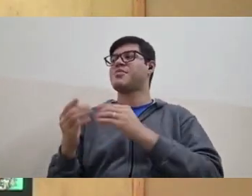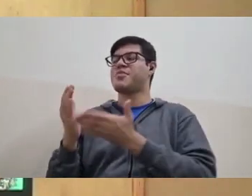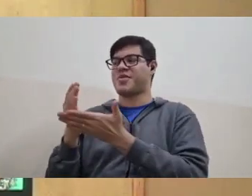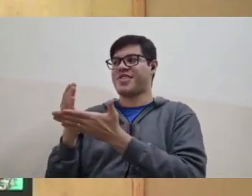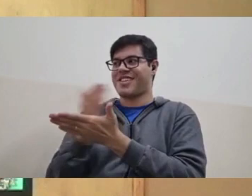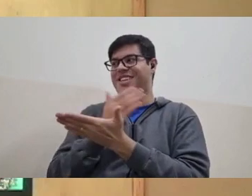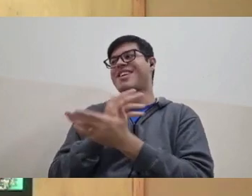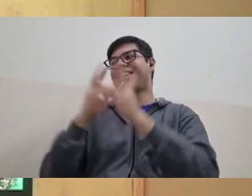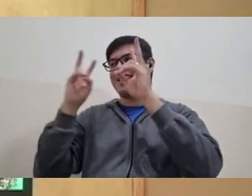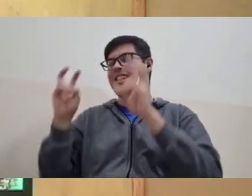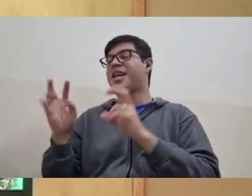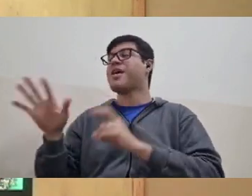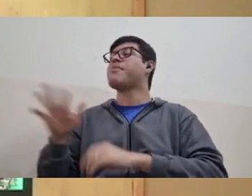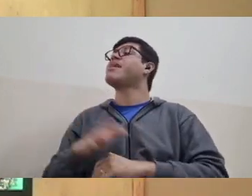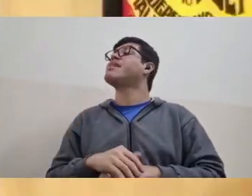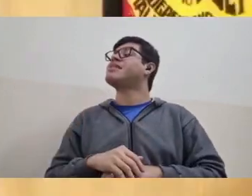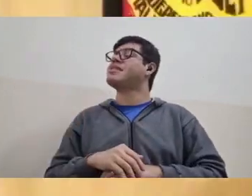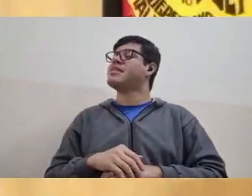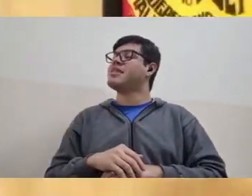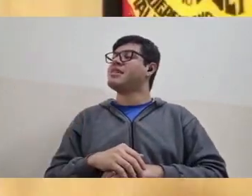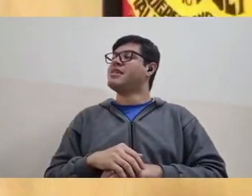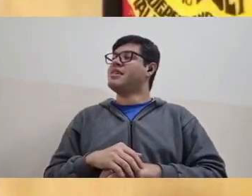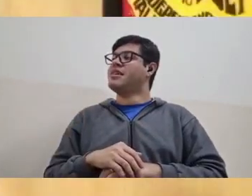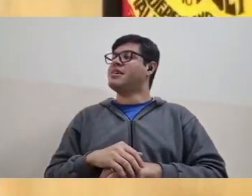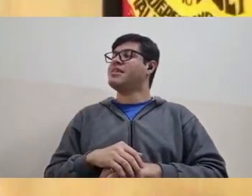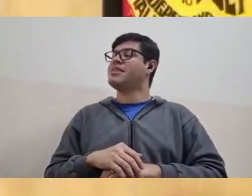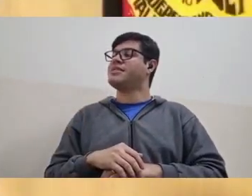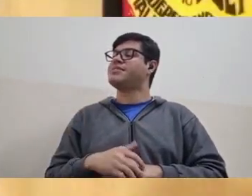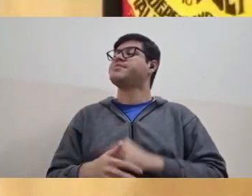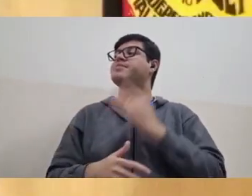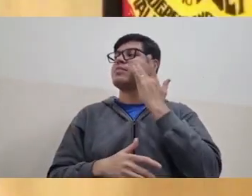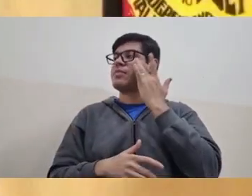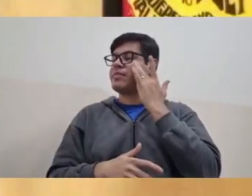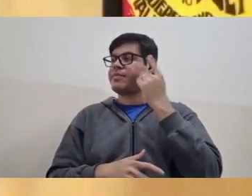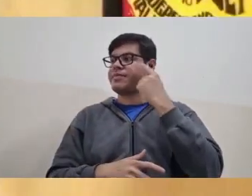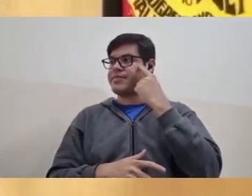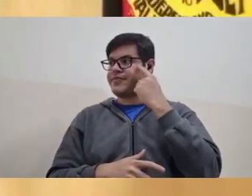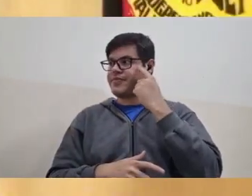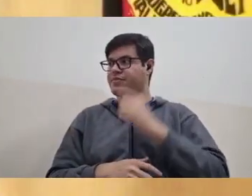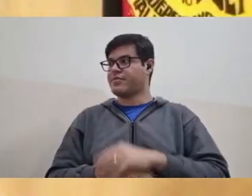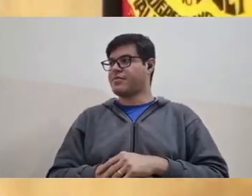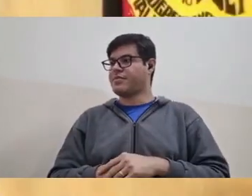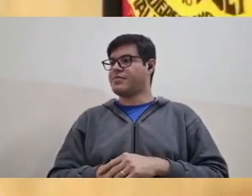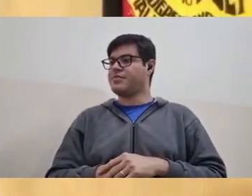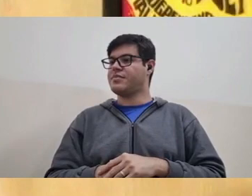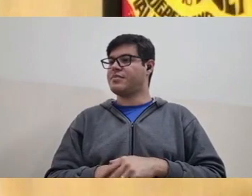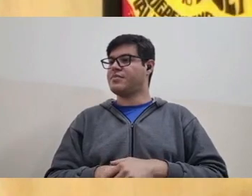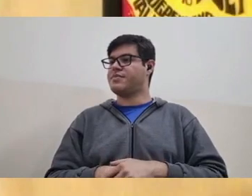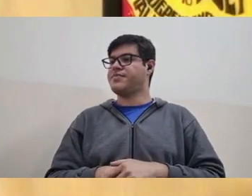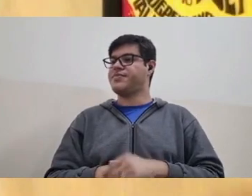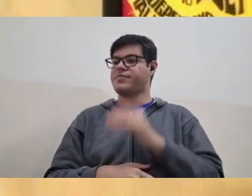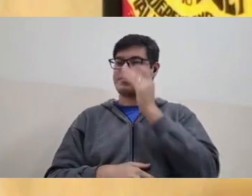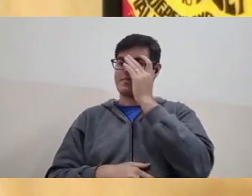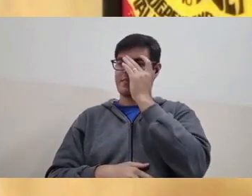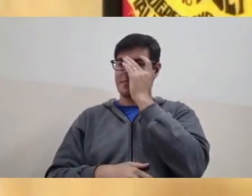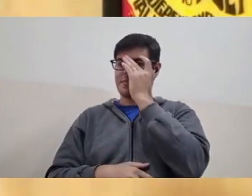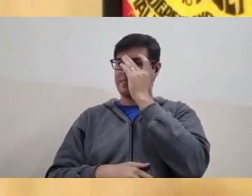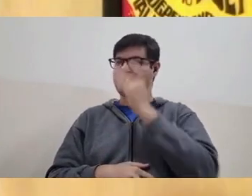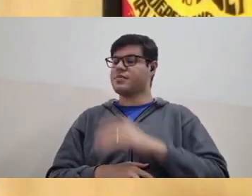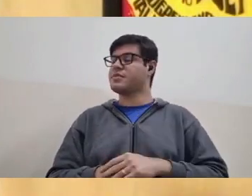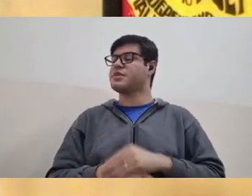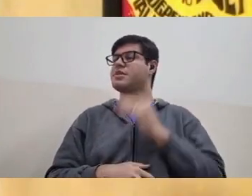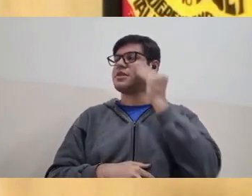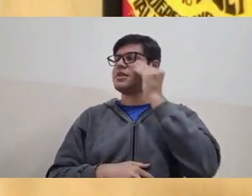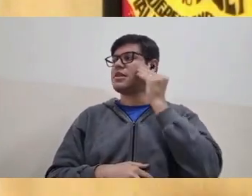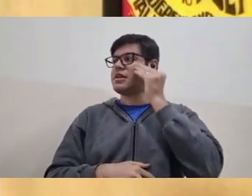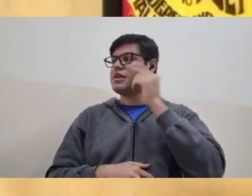Com certeza. Mas eu acho, penso, e me corrija se eu estiver errado, porque a experiência que eu